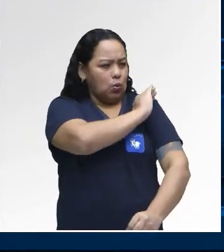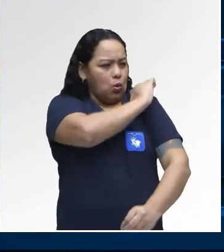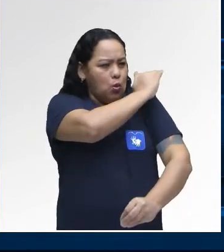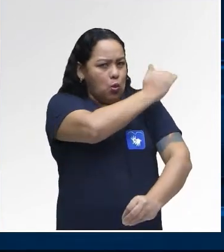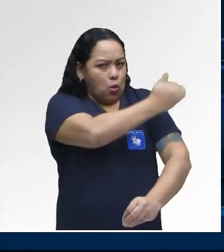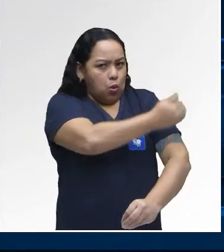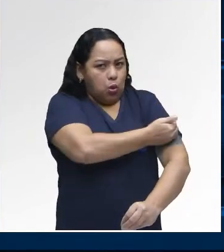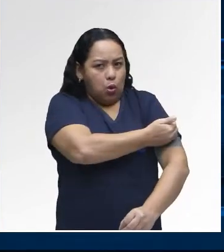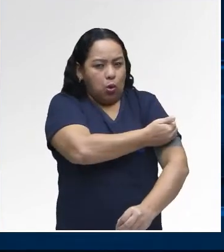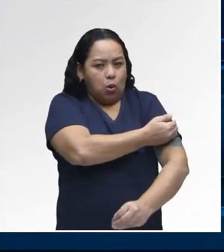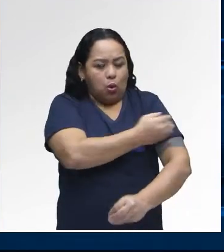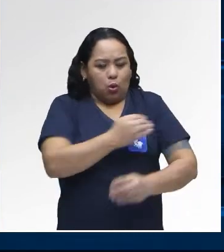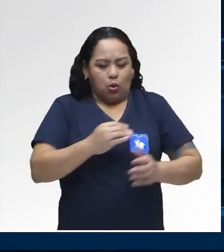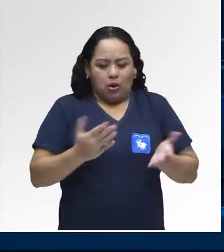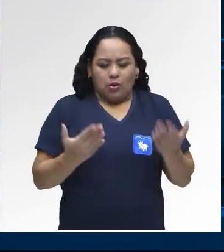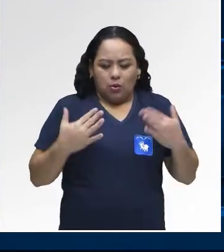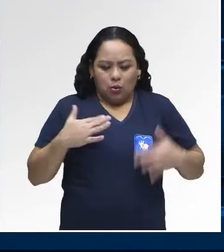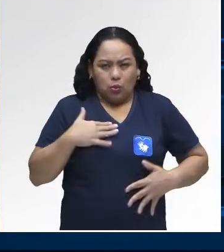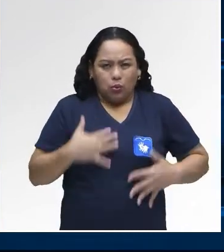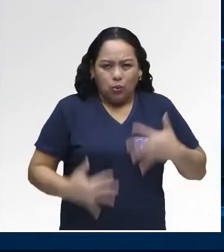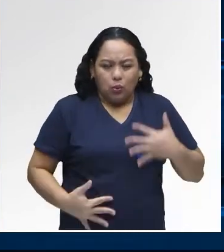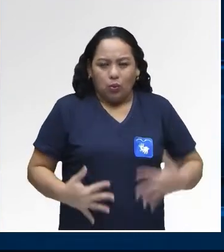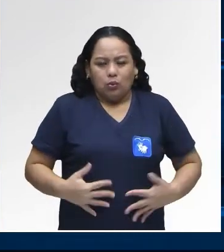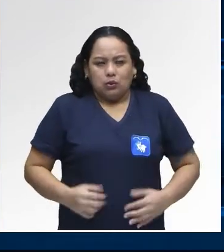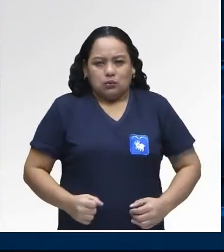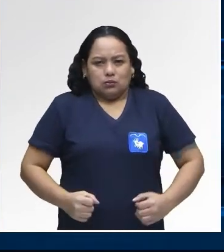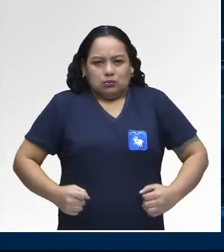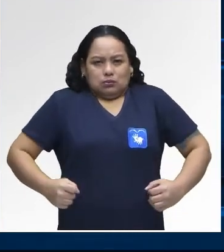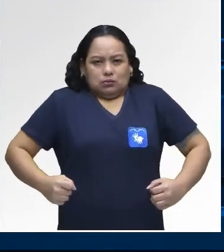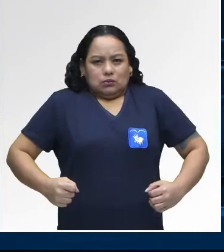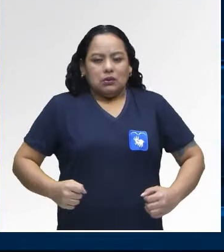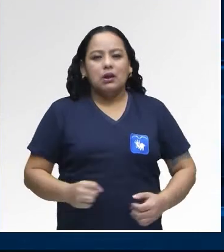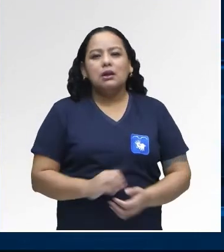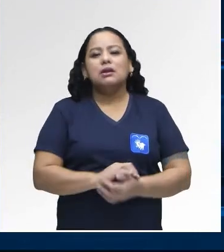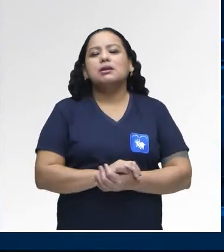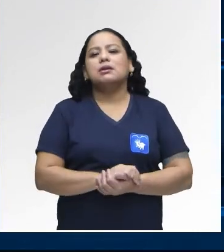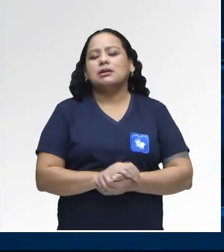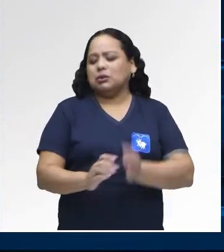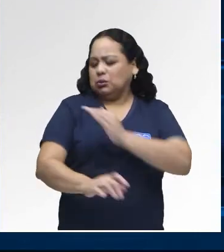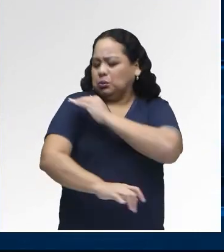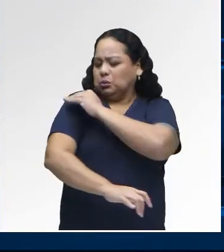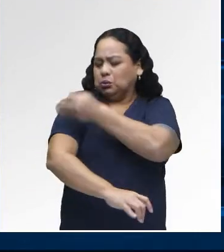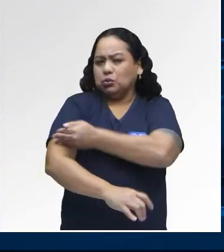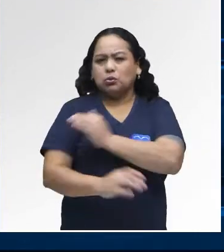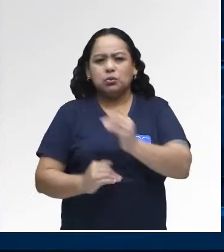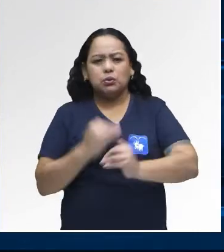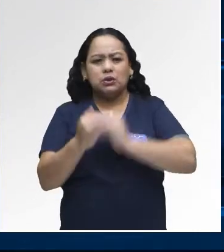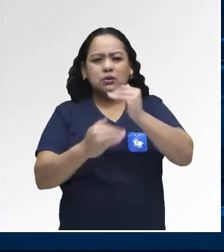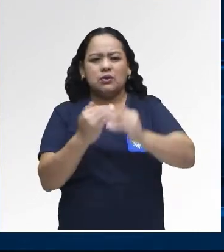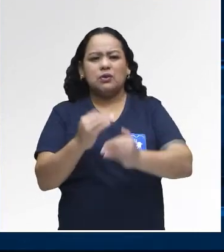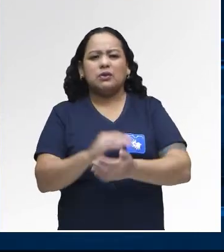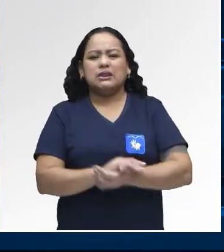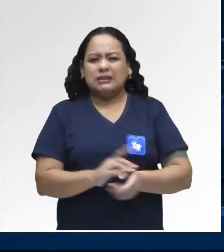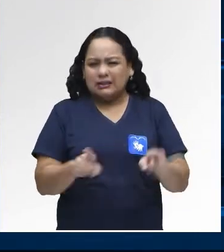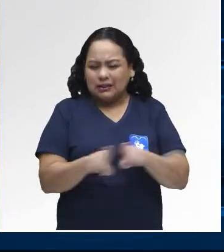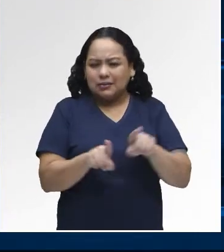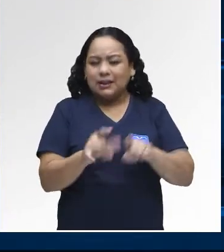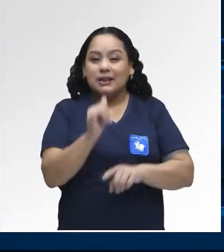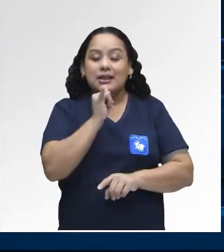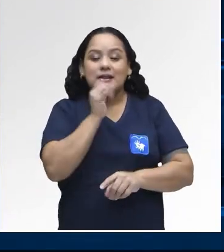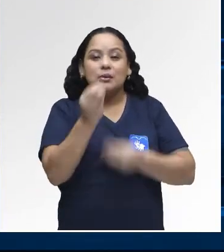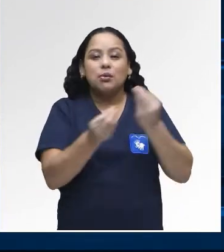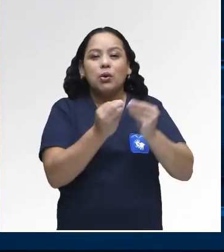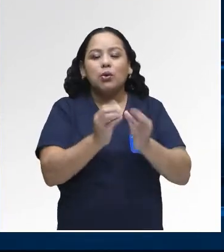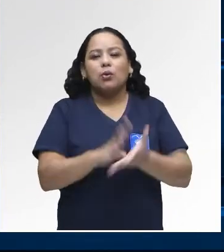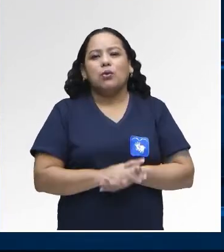para modelar o corpo, né? Para estimular o crescimento dos músculos. são aí exemplos de